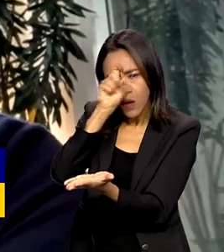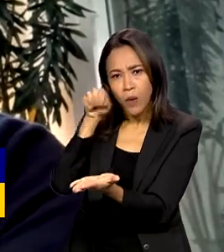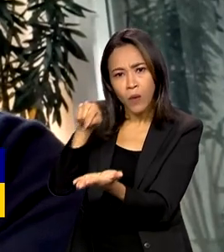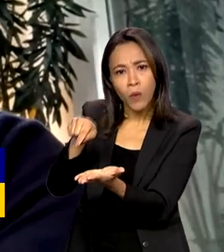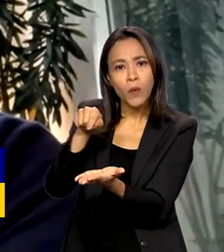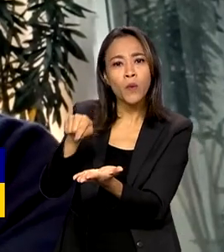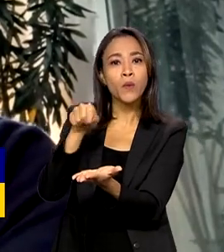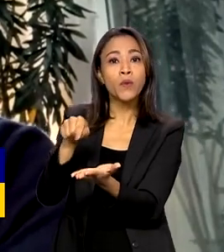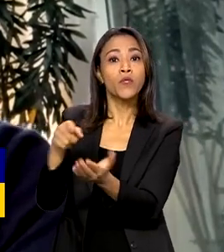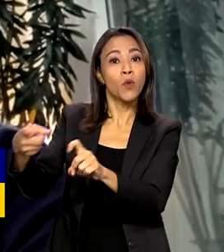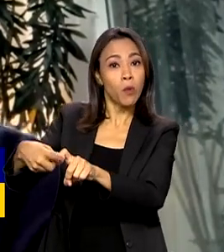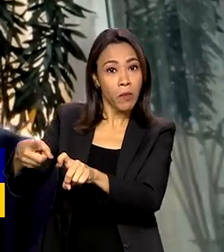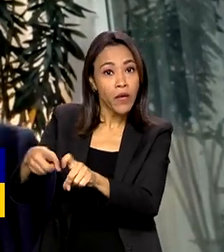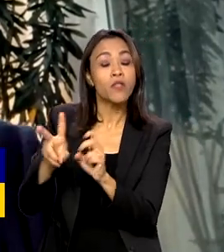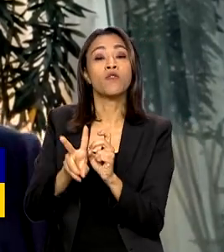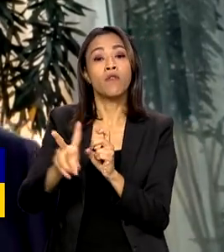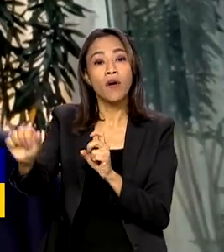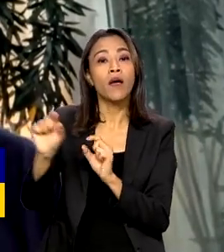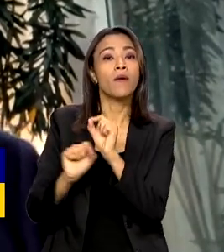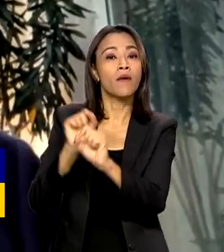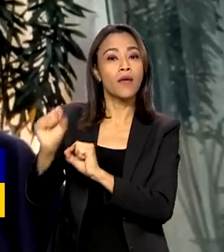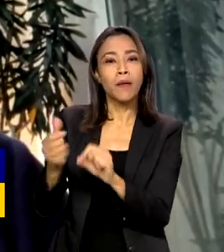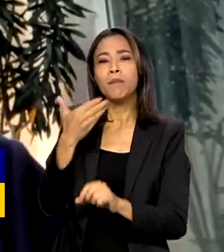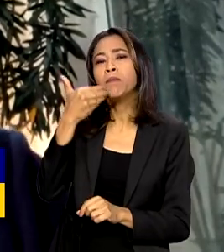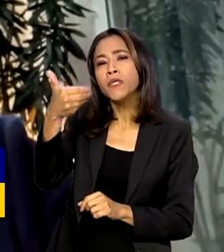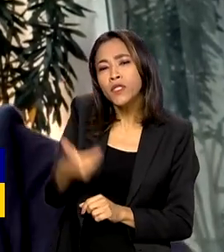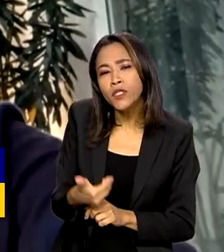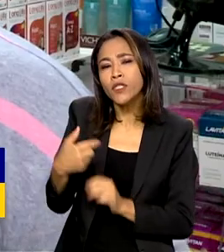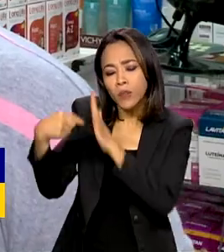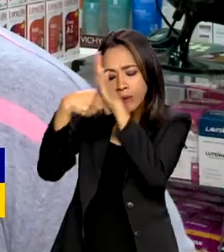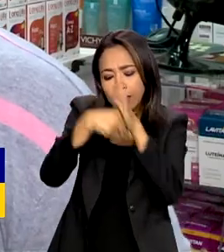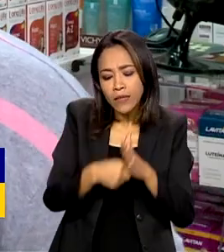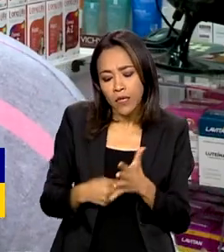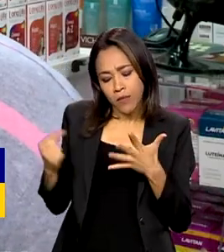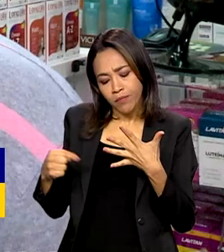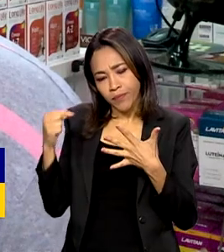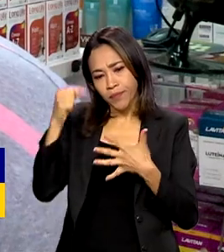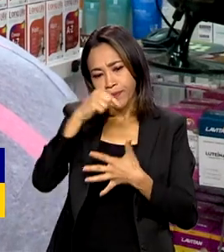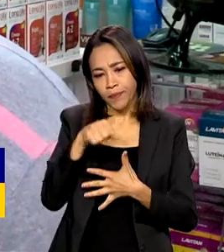de saúde o médico certamente vai requerer os exames completos